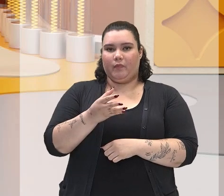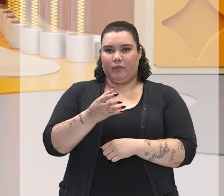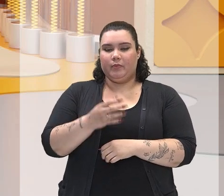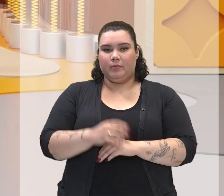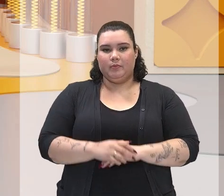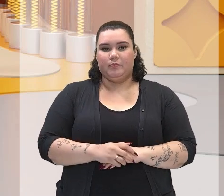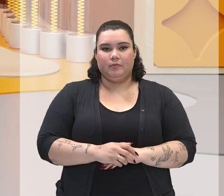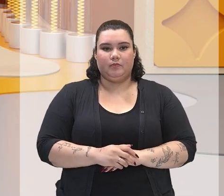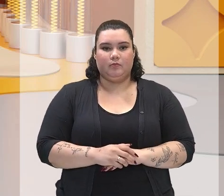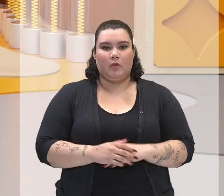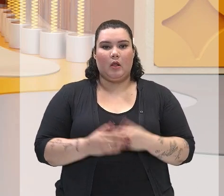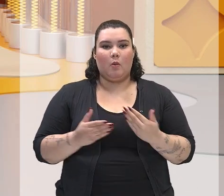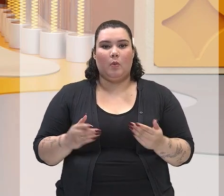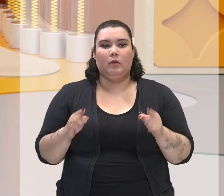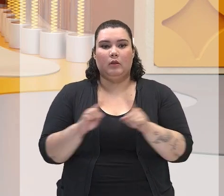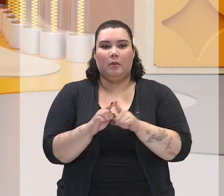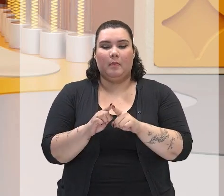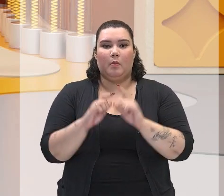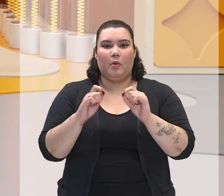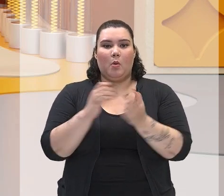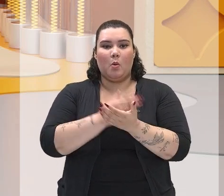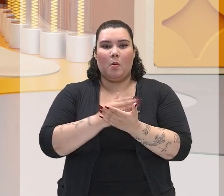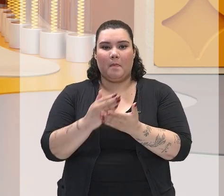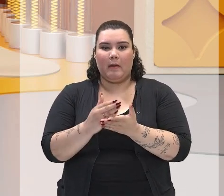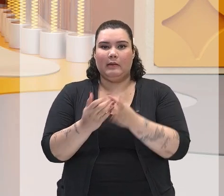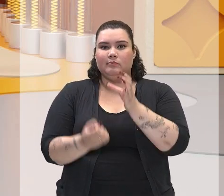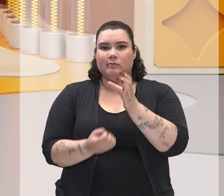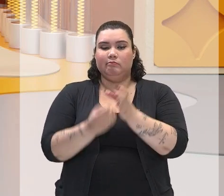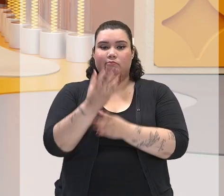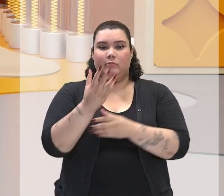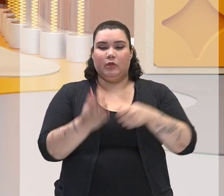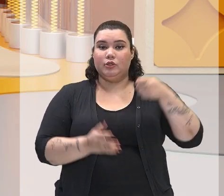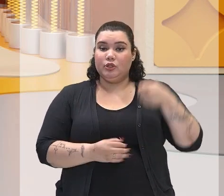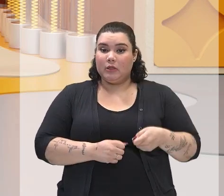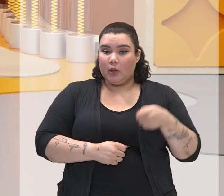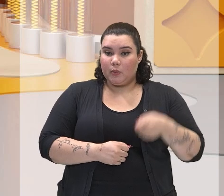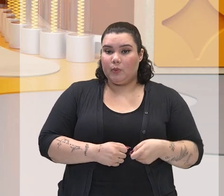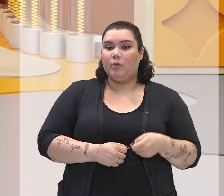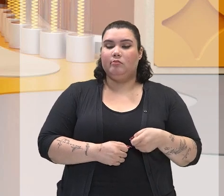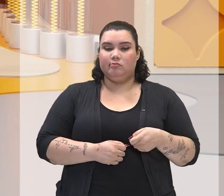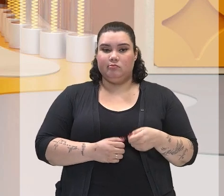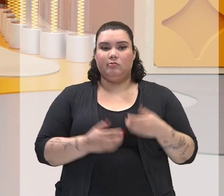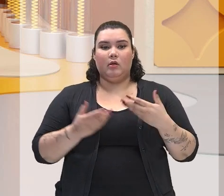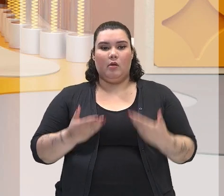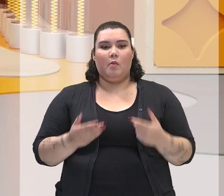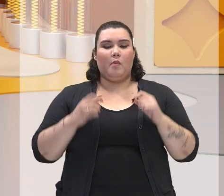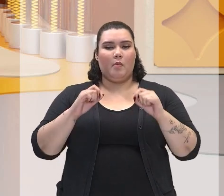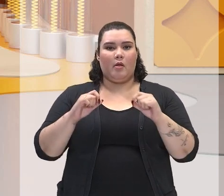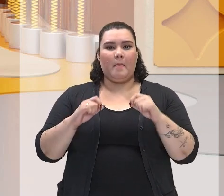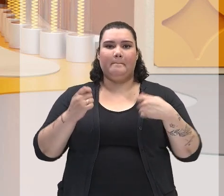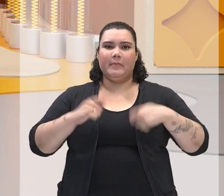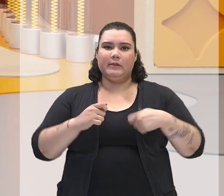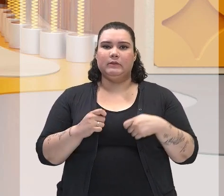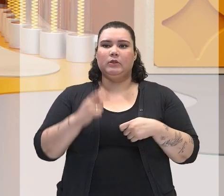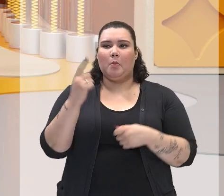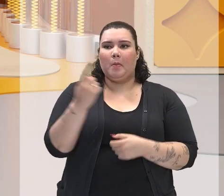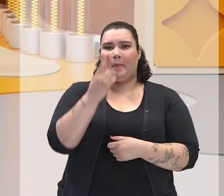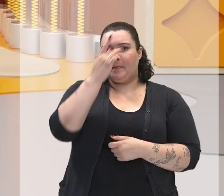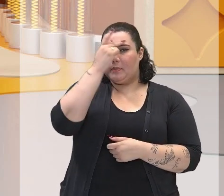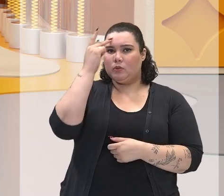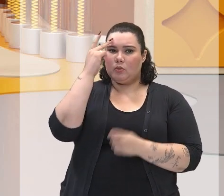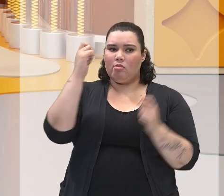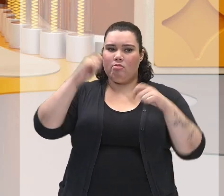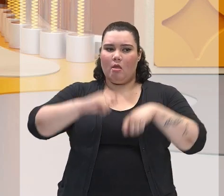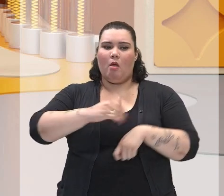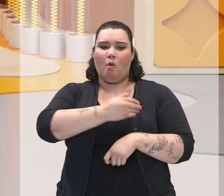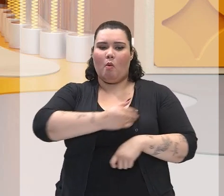nesse momento a defesa da implantação de uma ditadura, porque faltava nesse momento uma figura central forte, capaz de governar.